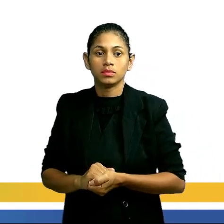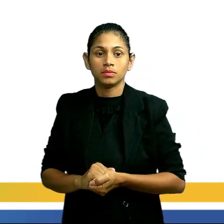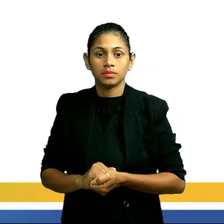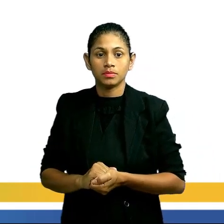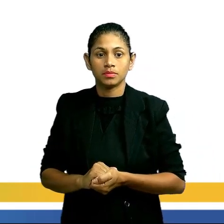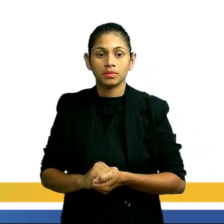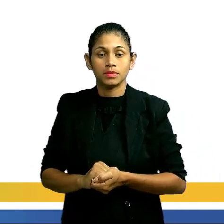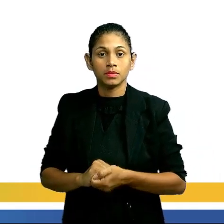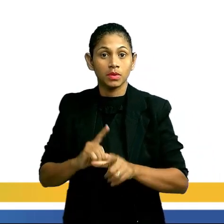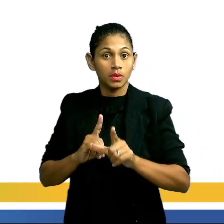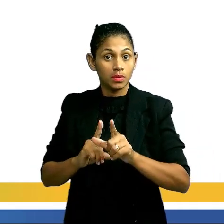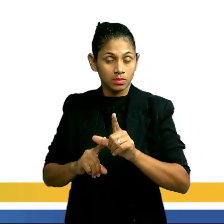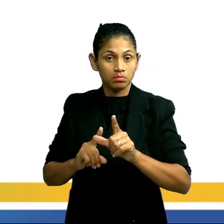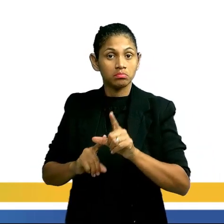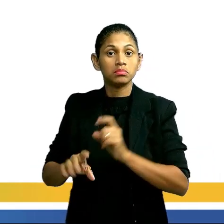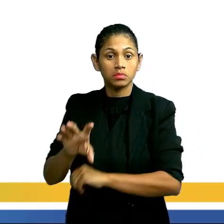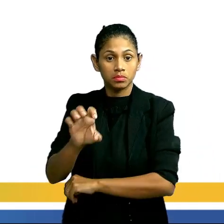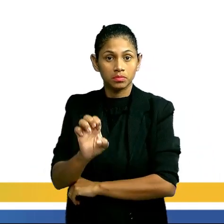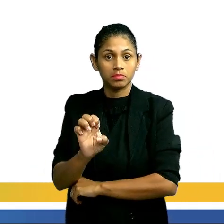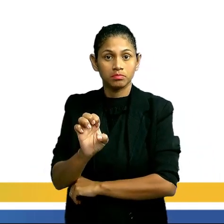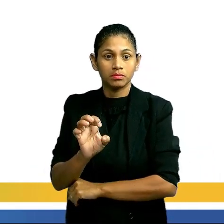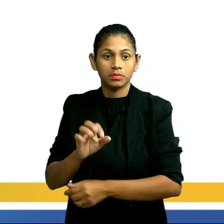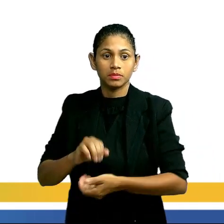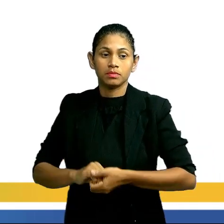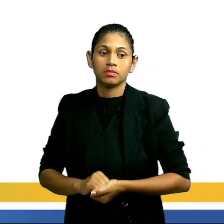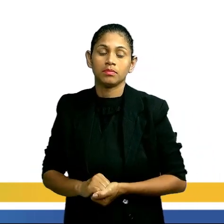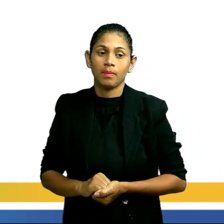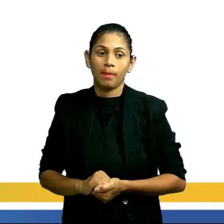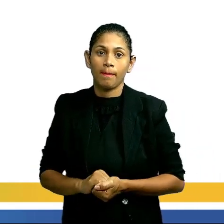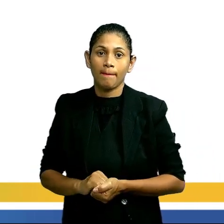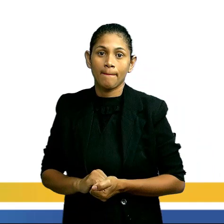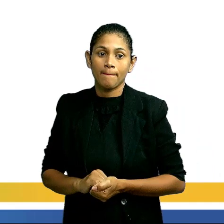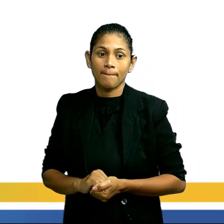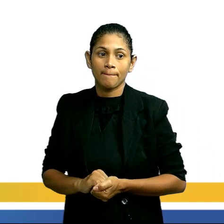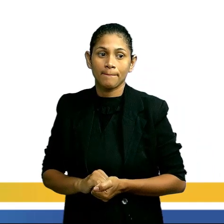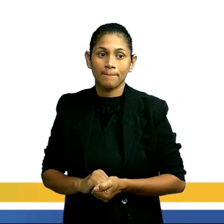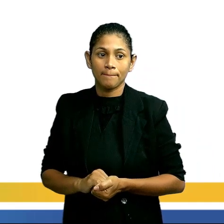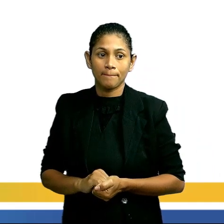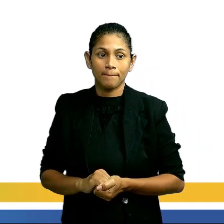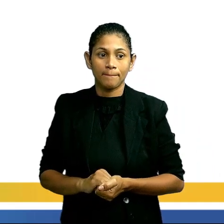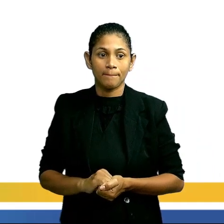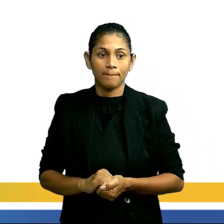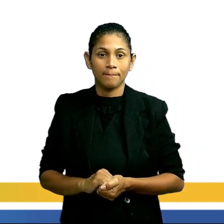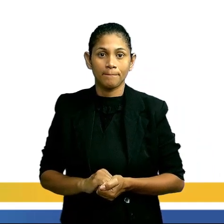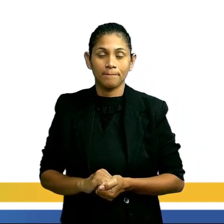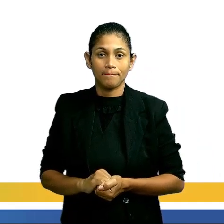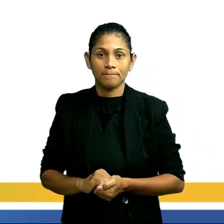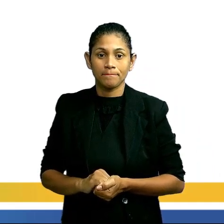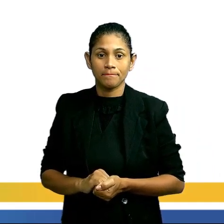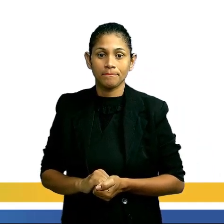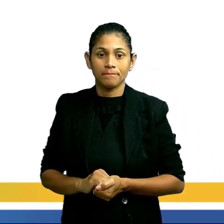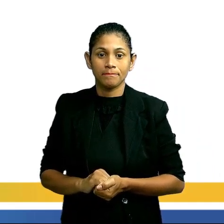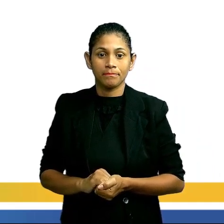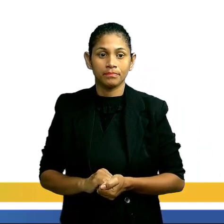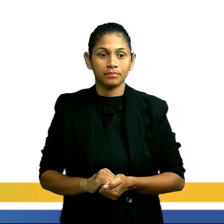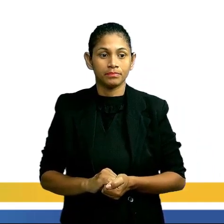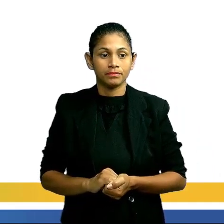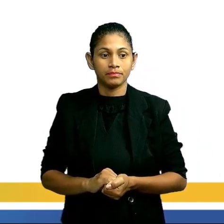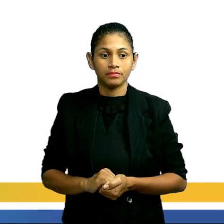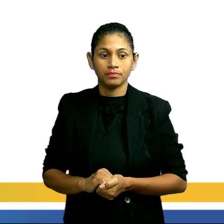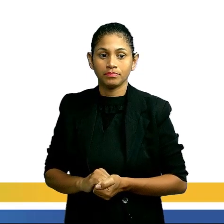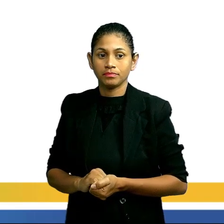da opção E, ok? Vamos lá para outra questão.